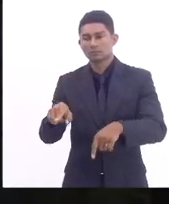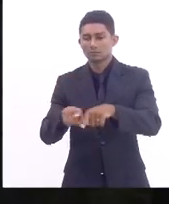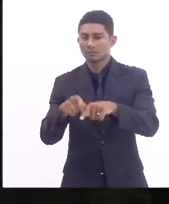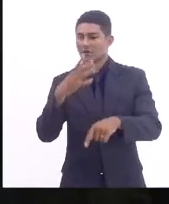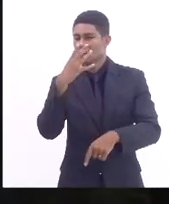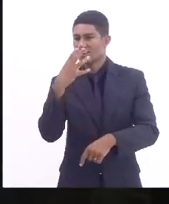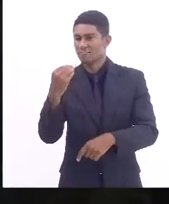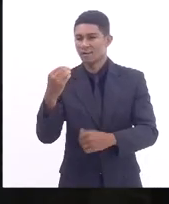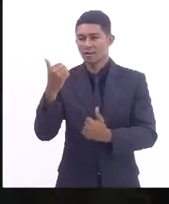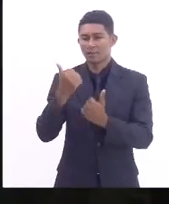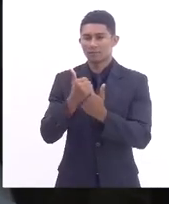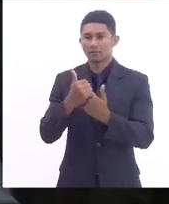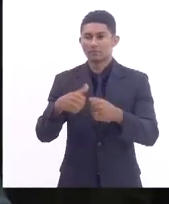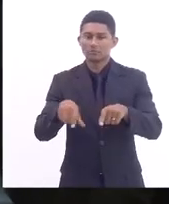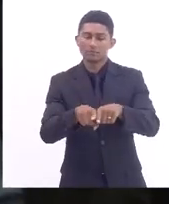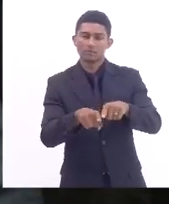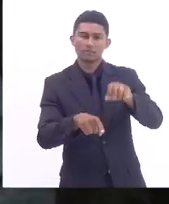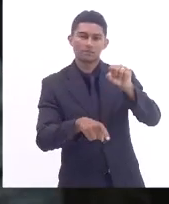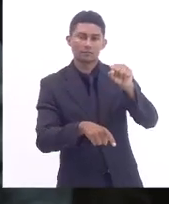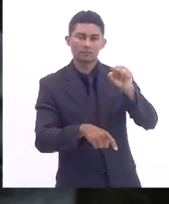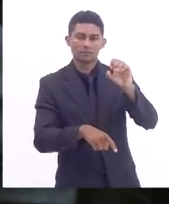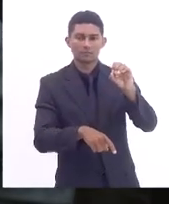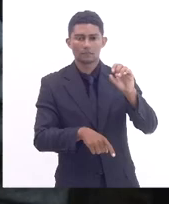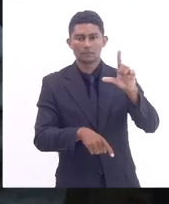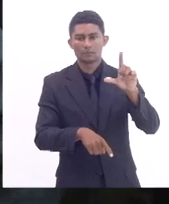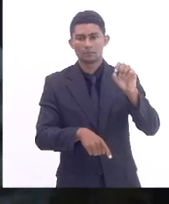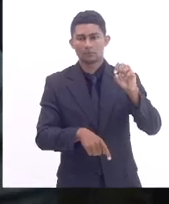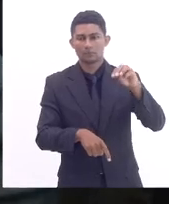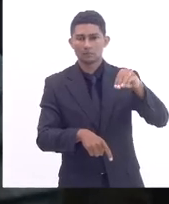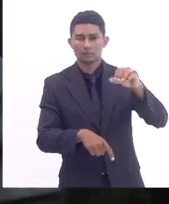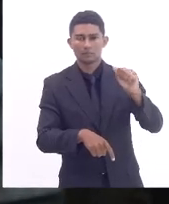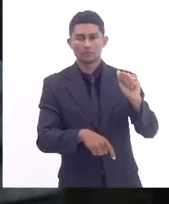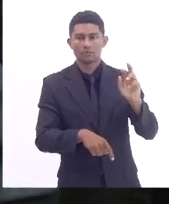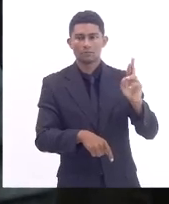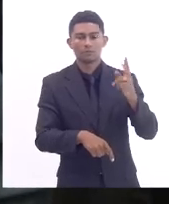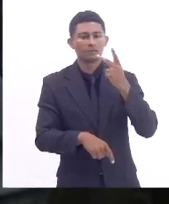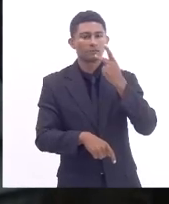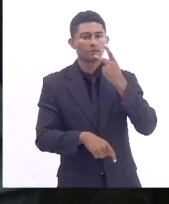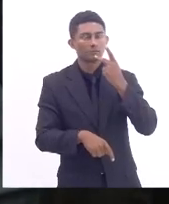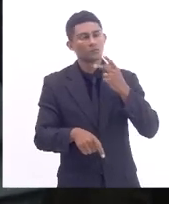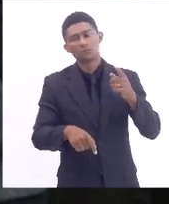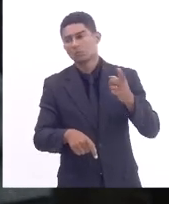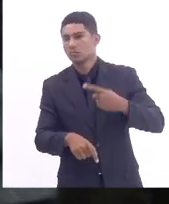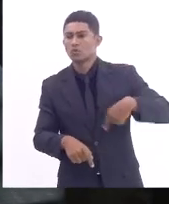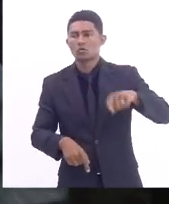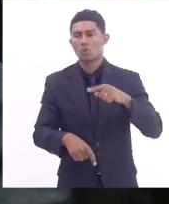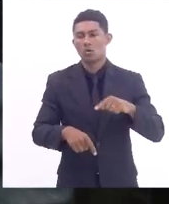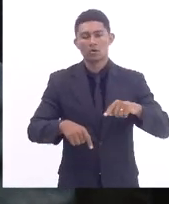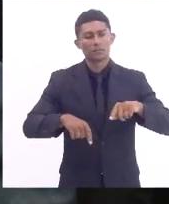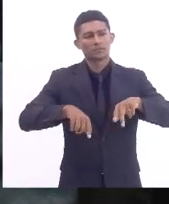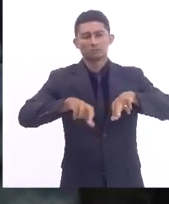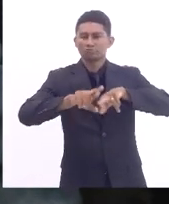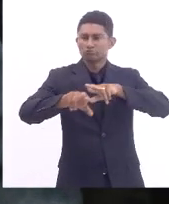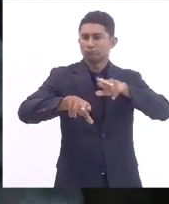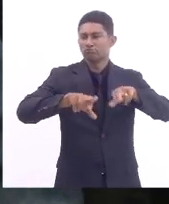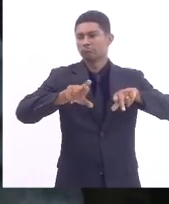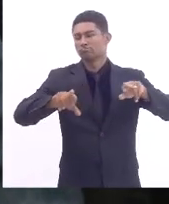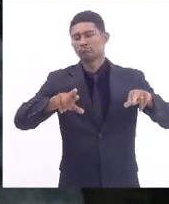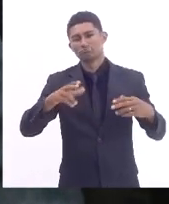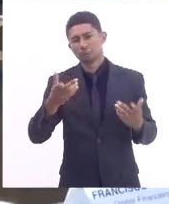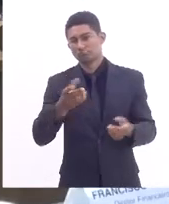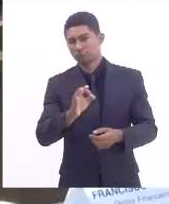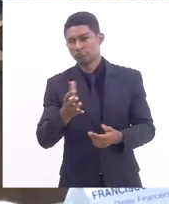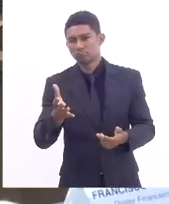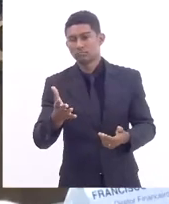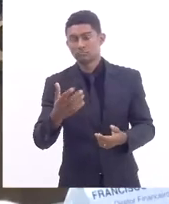meu companheiro solomar dizendo explicitamente que nós estamos plural as pessoas têm condições diferentes mas